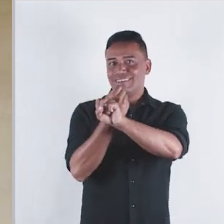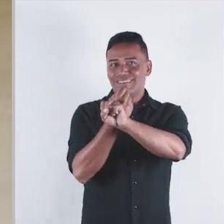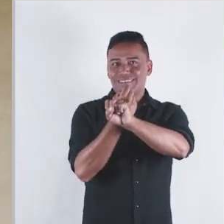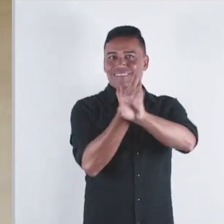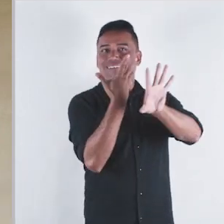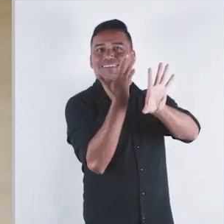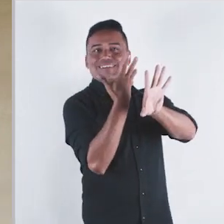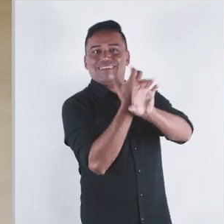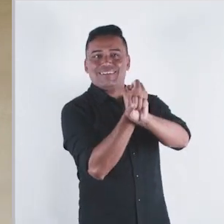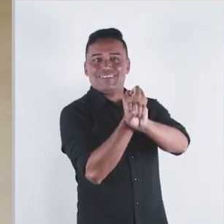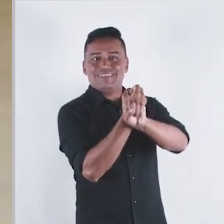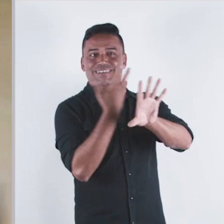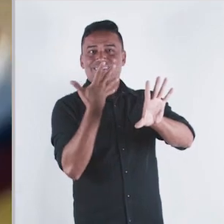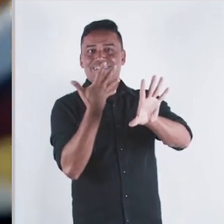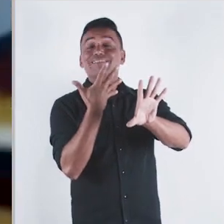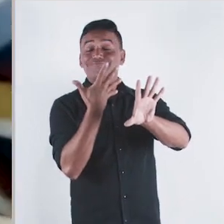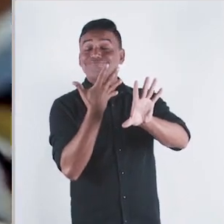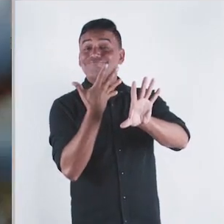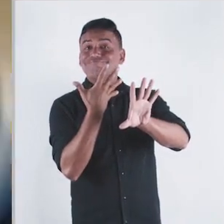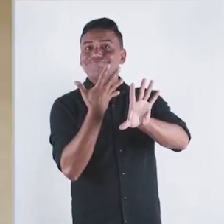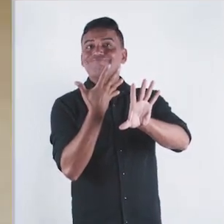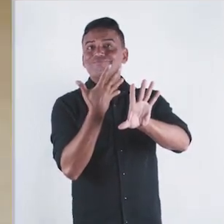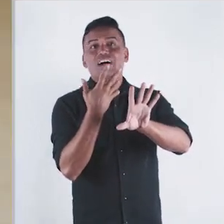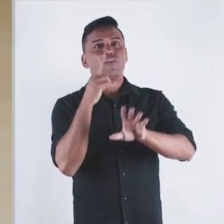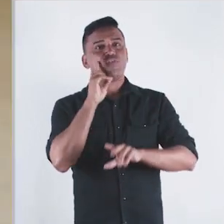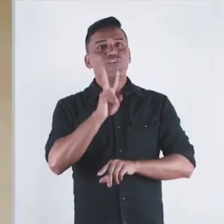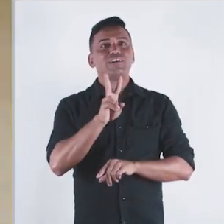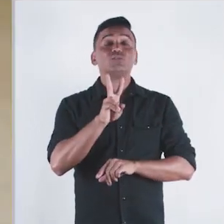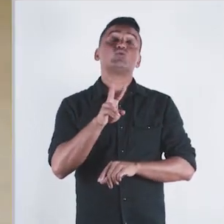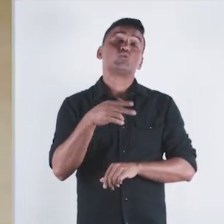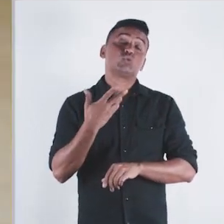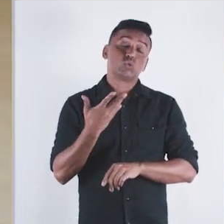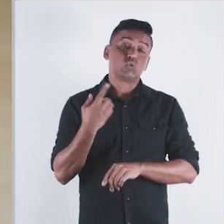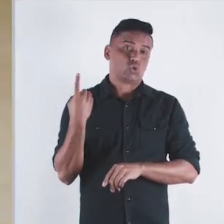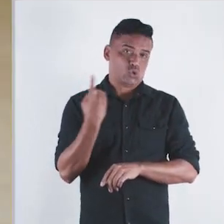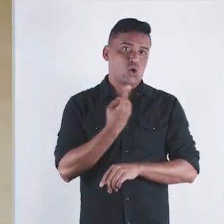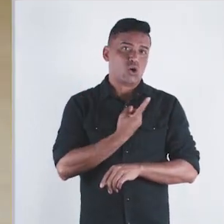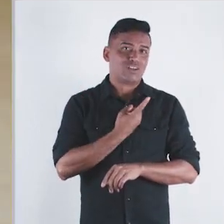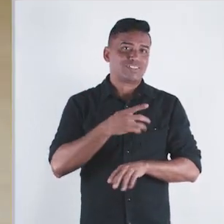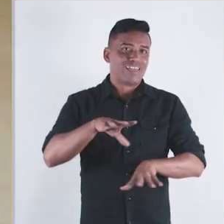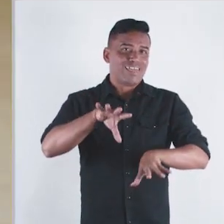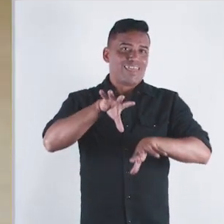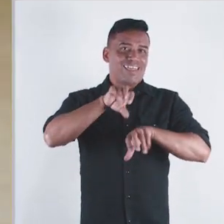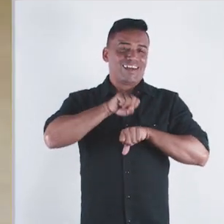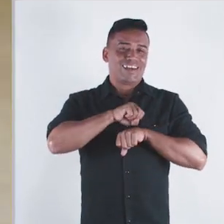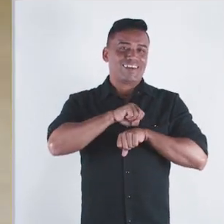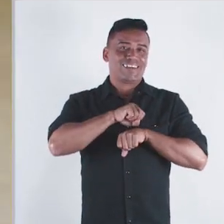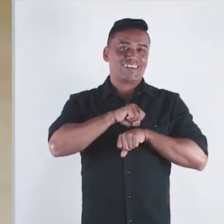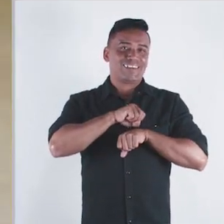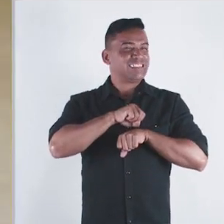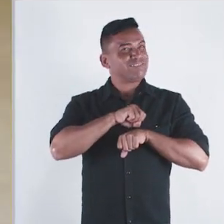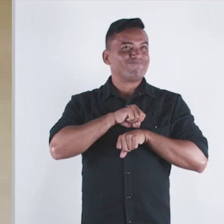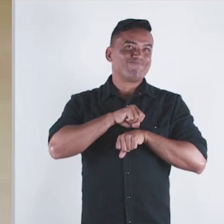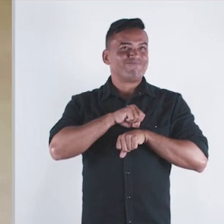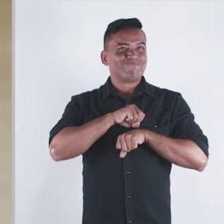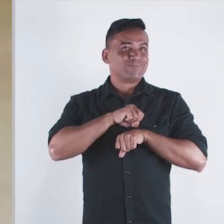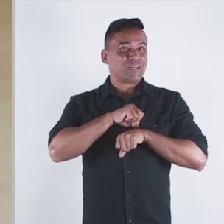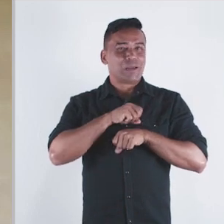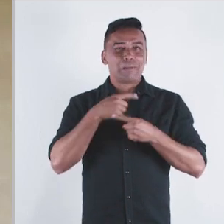serviços digitais, né? Eu tenho visto que nós temos incorporado isso tudo de maneira